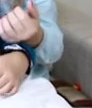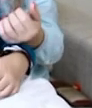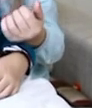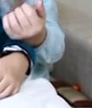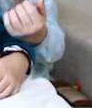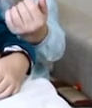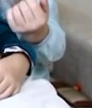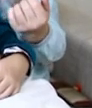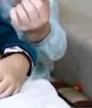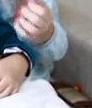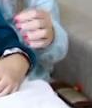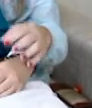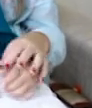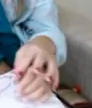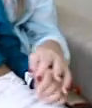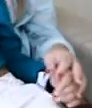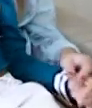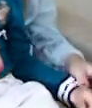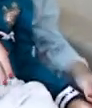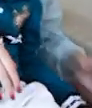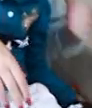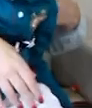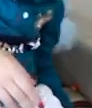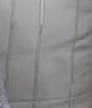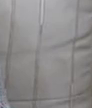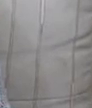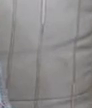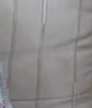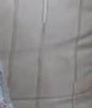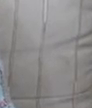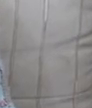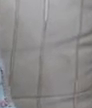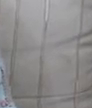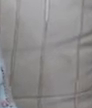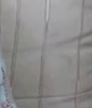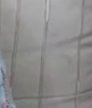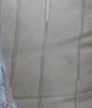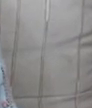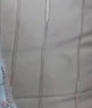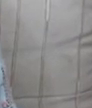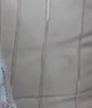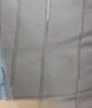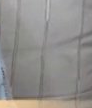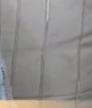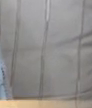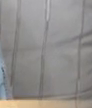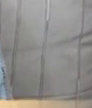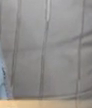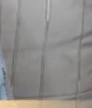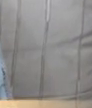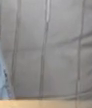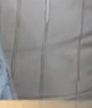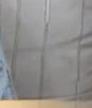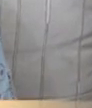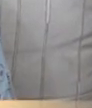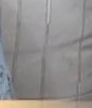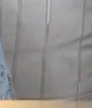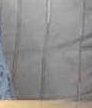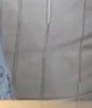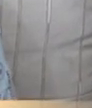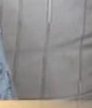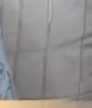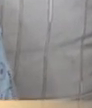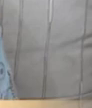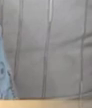provisória, mas o amor já é definitivo. Quando as crianças vêm, né, a gente que já tem contato